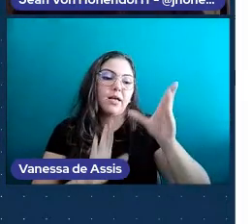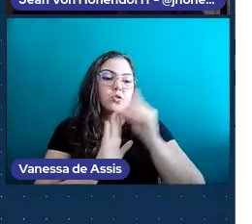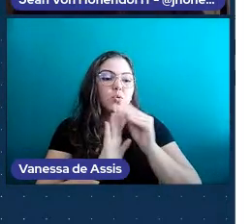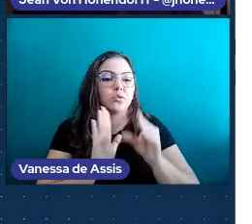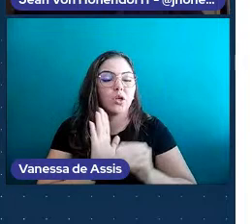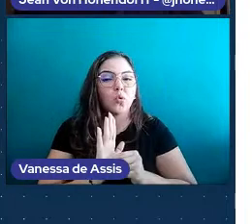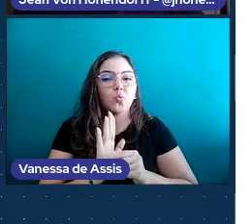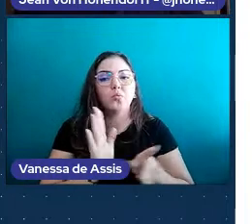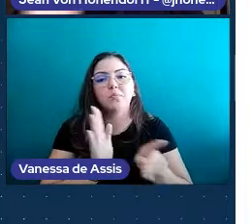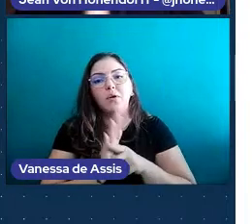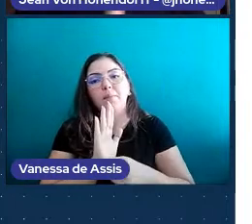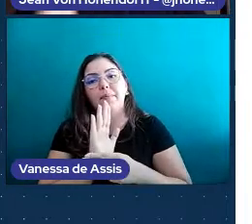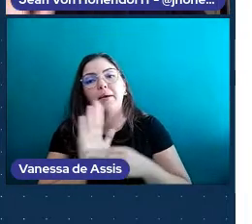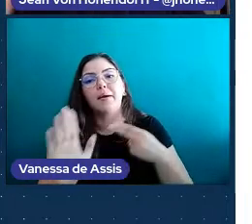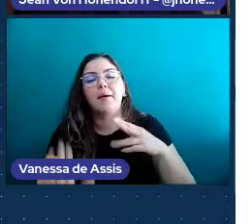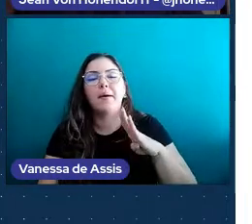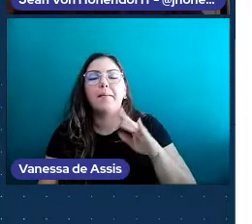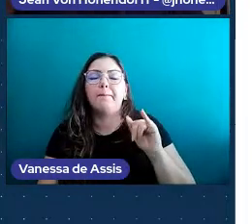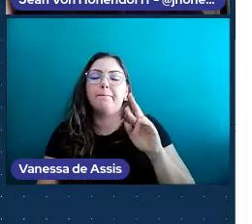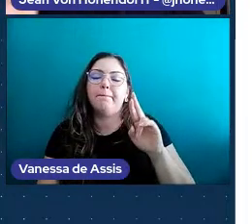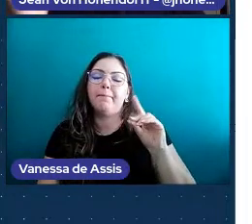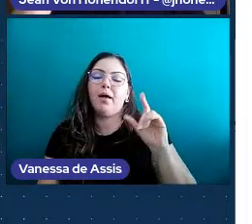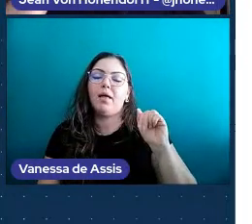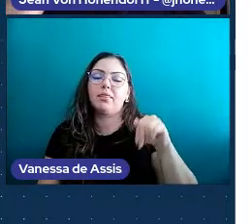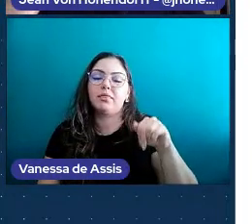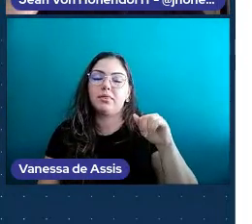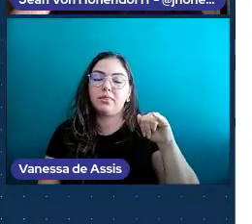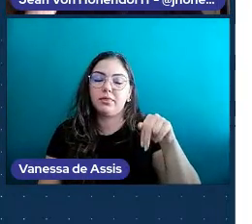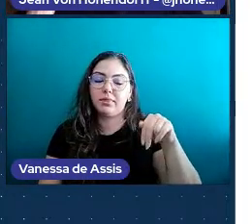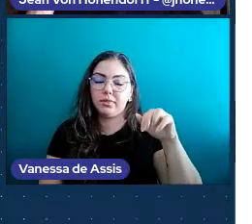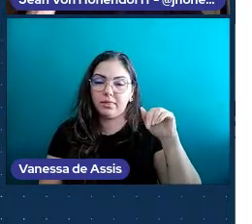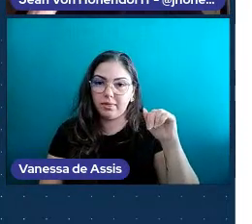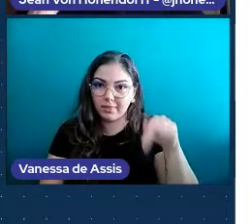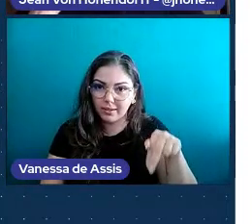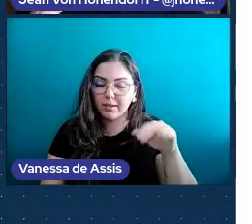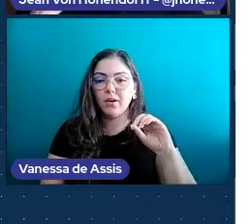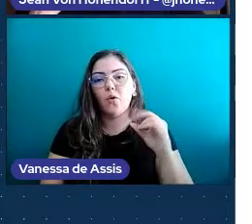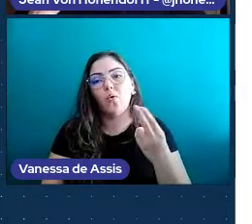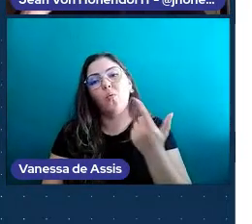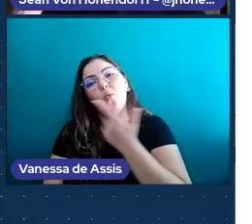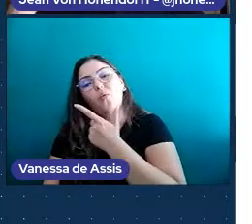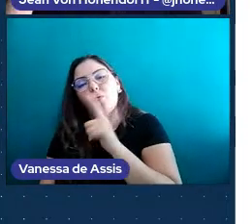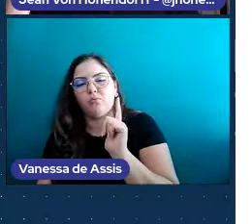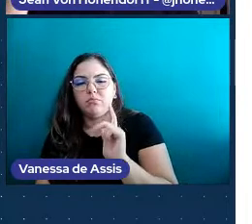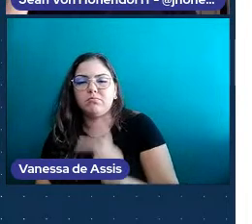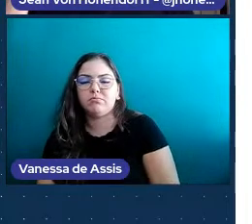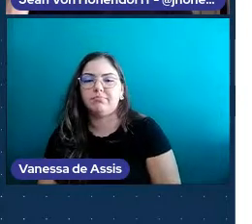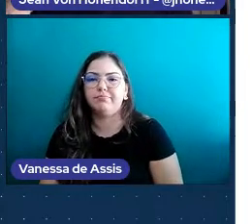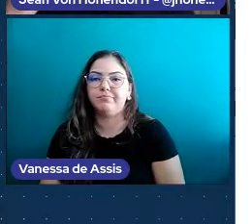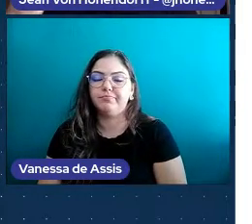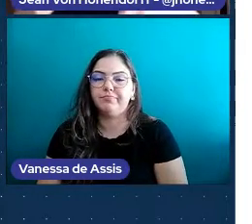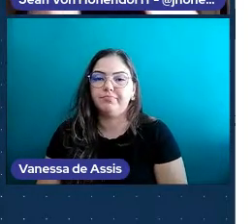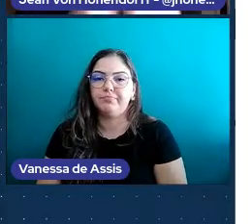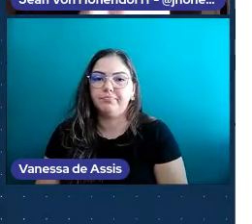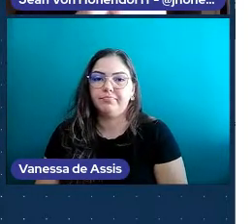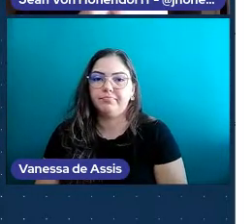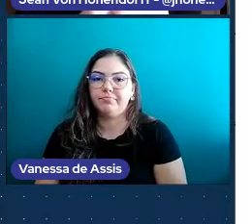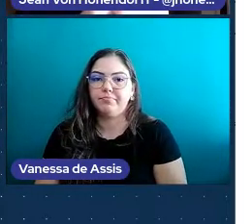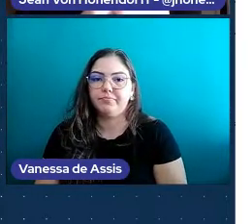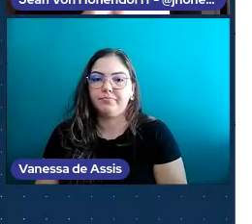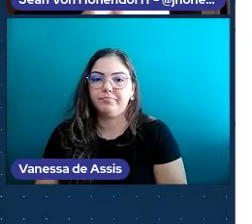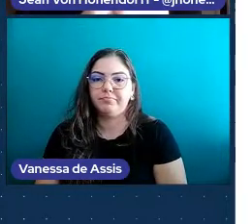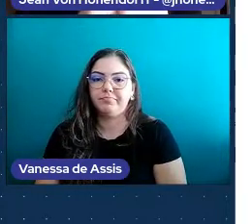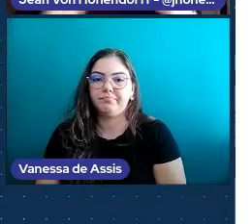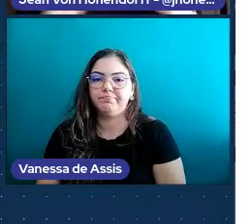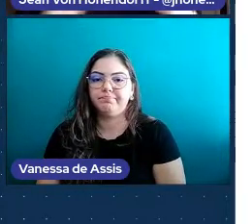que foi feita a análise temática de acordo com Brown e Clark, precisa explicar como foi feita. Porque, por exemplo, a análise